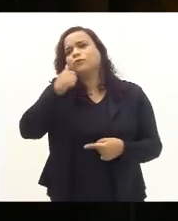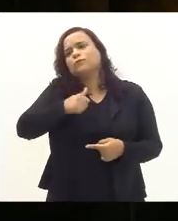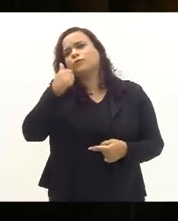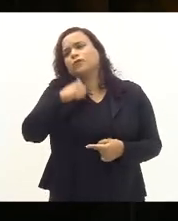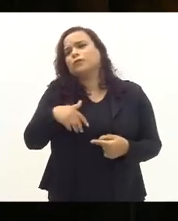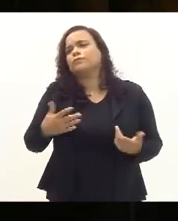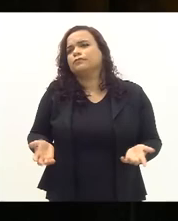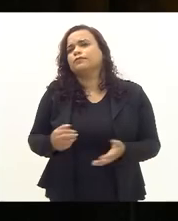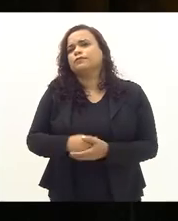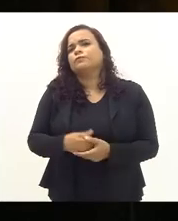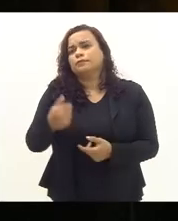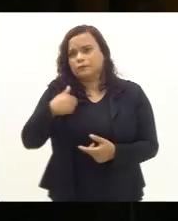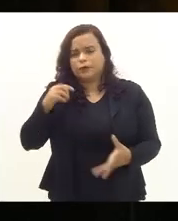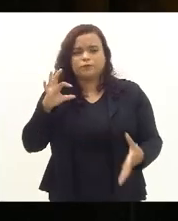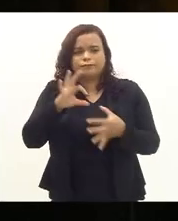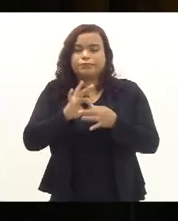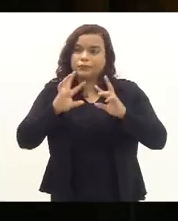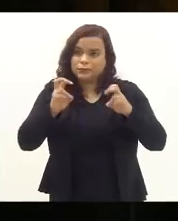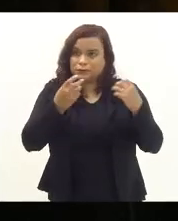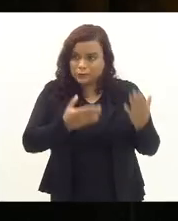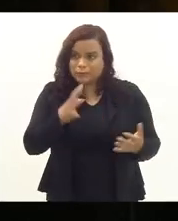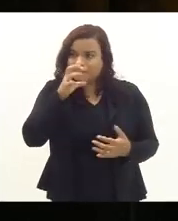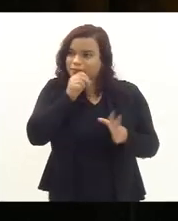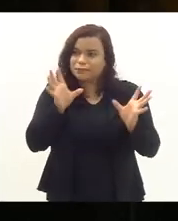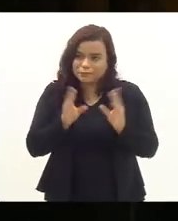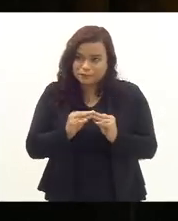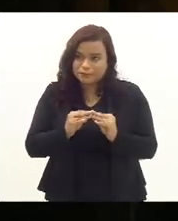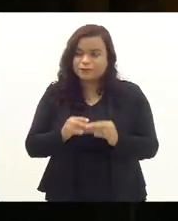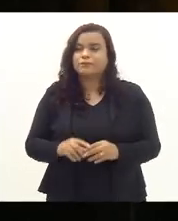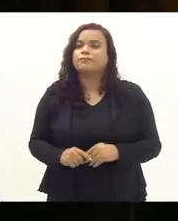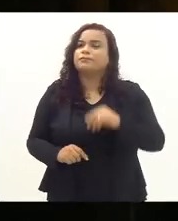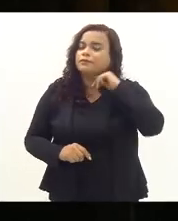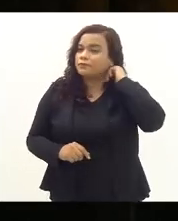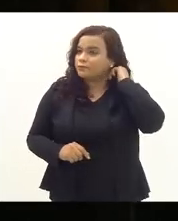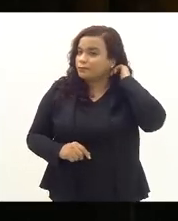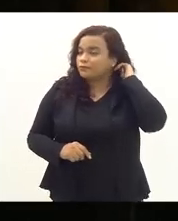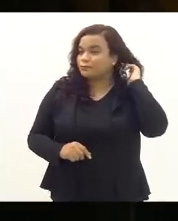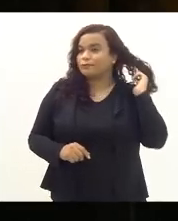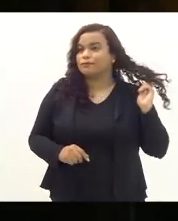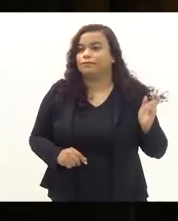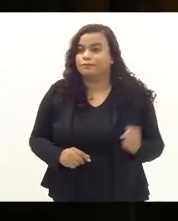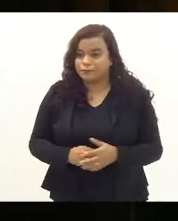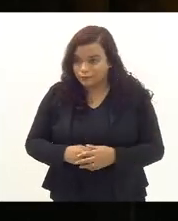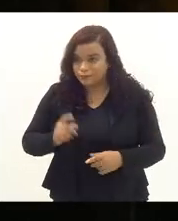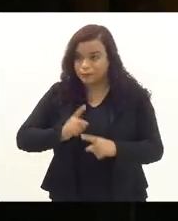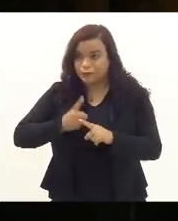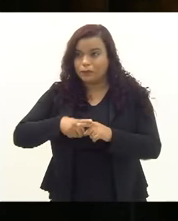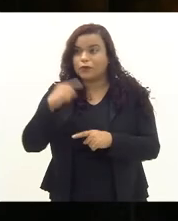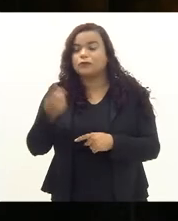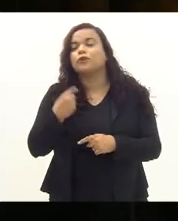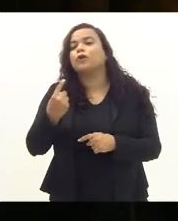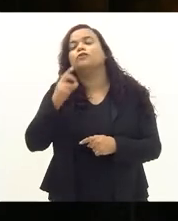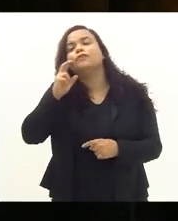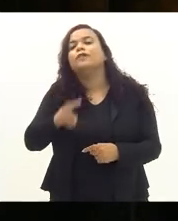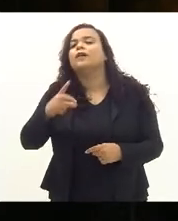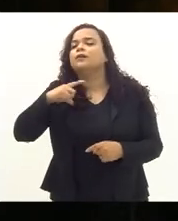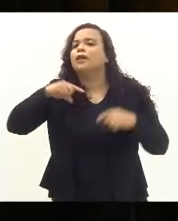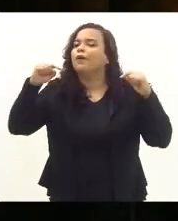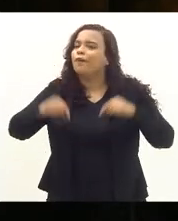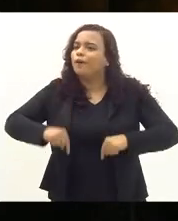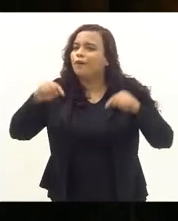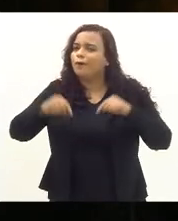aí eu vou me ater a esse tema muito rápido senhora presidenta Porque como a gente tem hoje